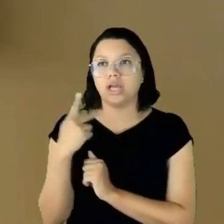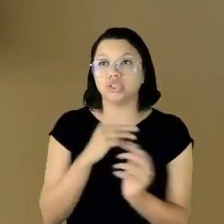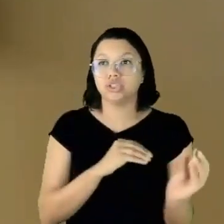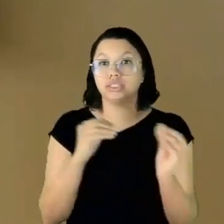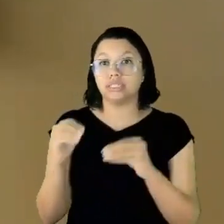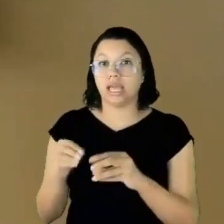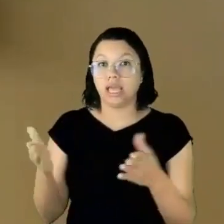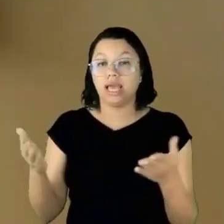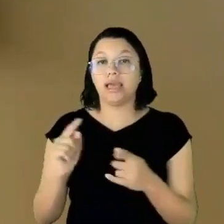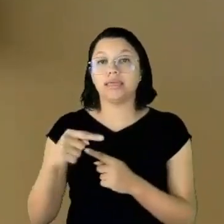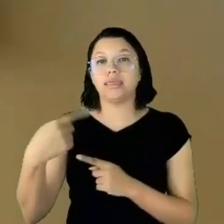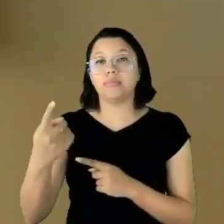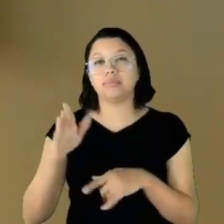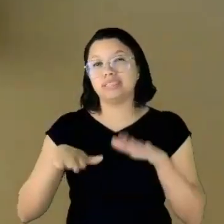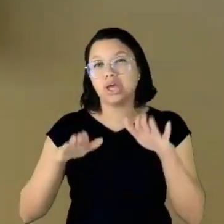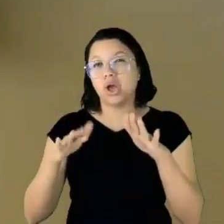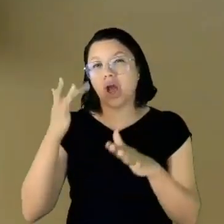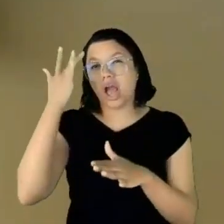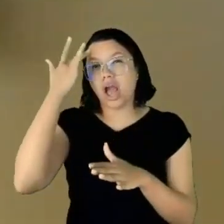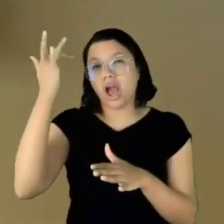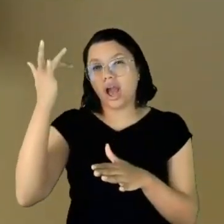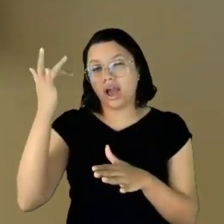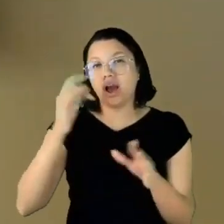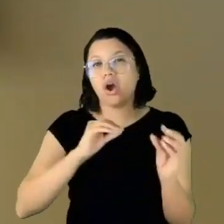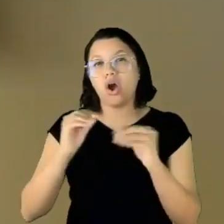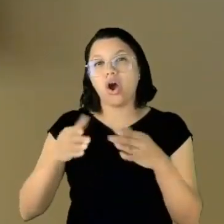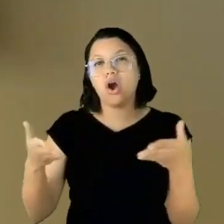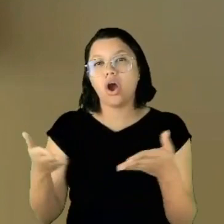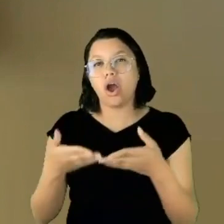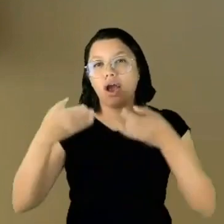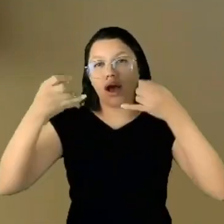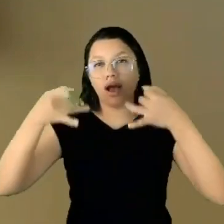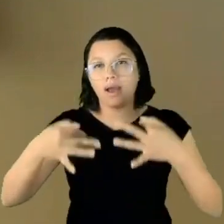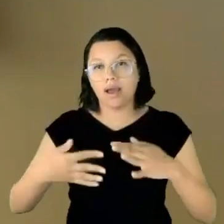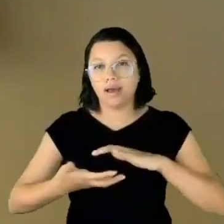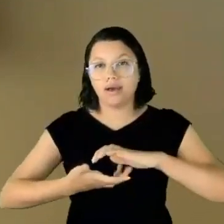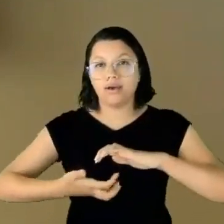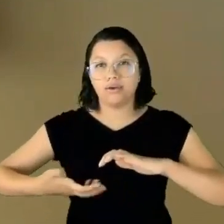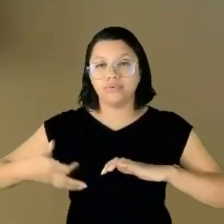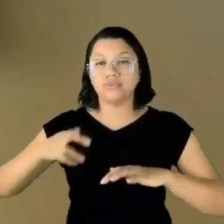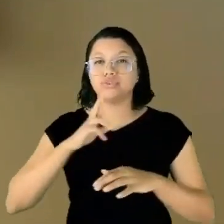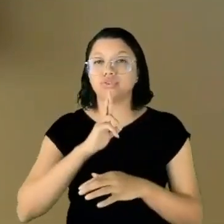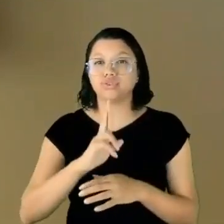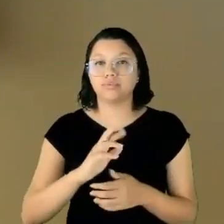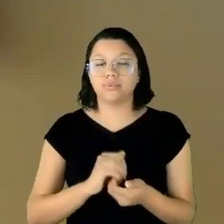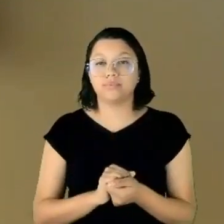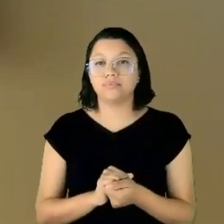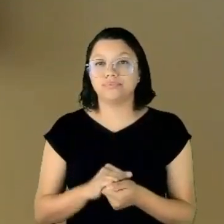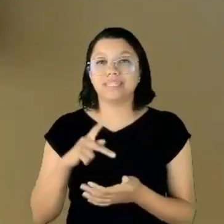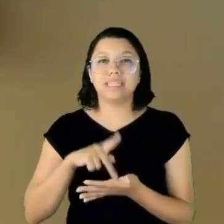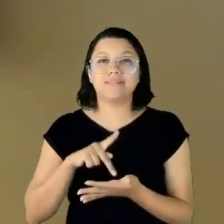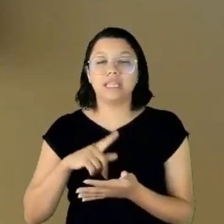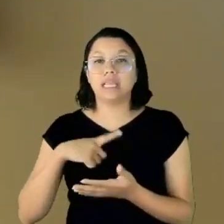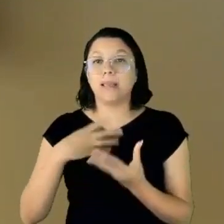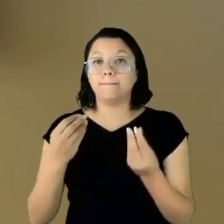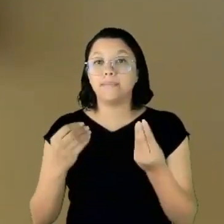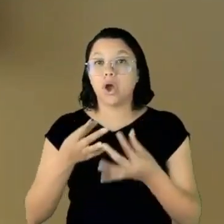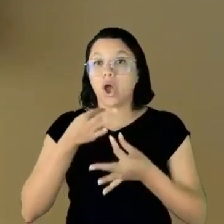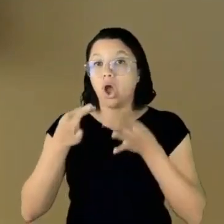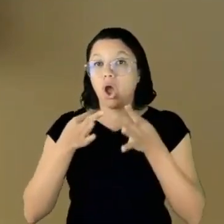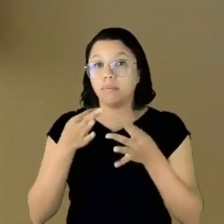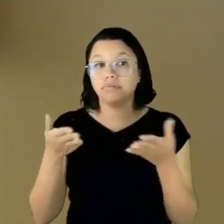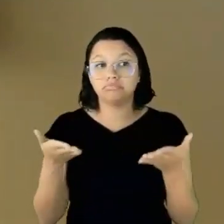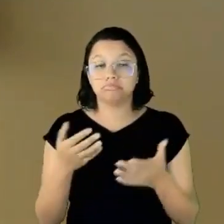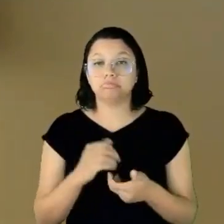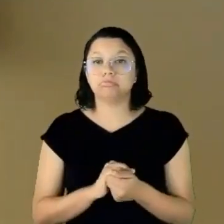a gente a gente traz aqui depois talvez amanhã coloca aqui disposição no chat para vocês as respostas é porque na verdade tem muitos